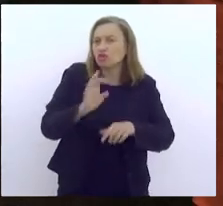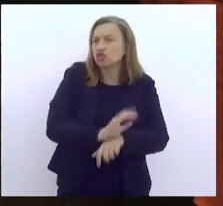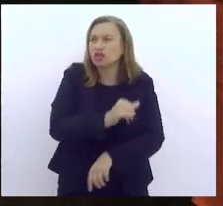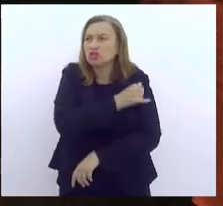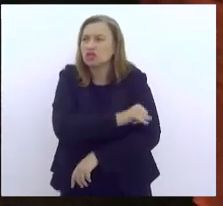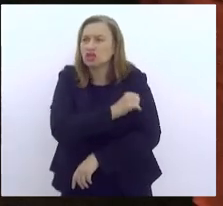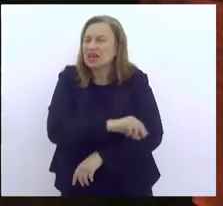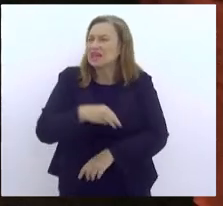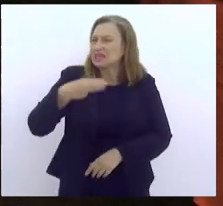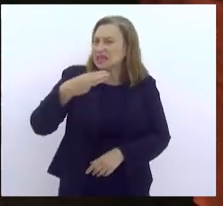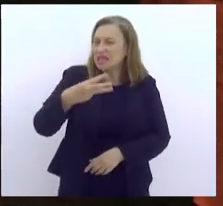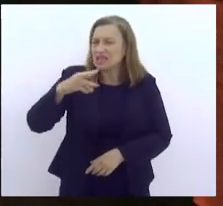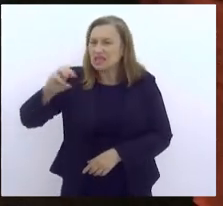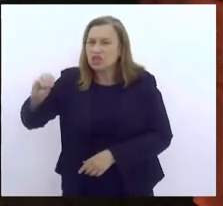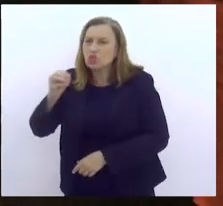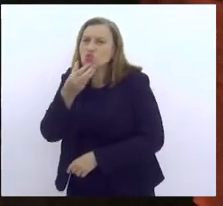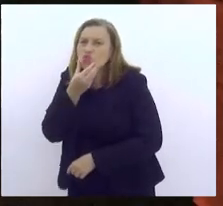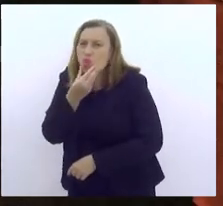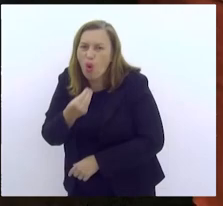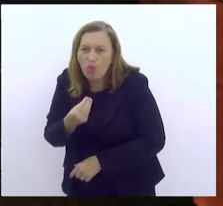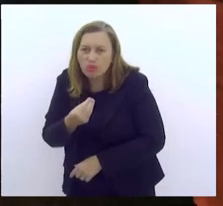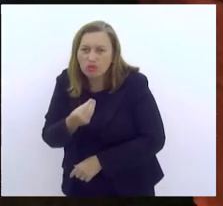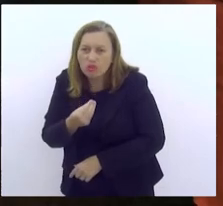serão 300 homens que,